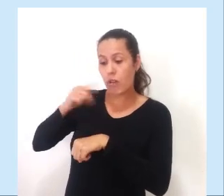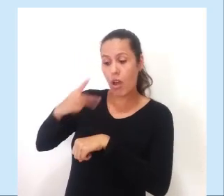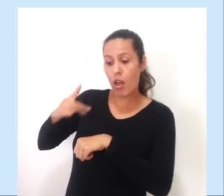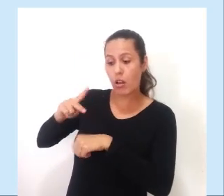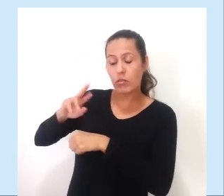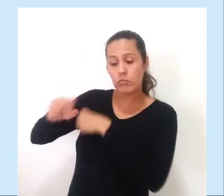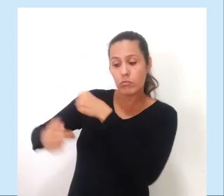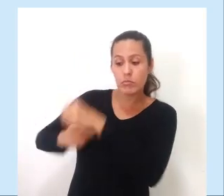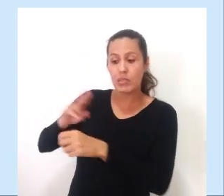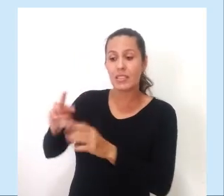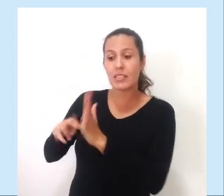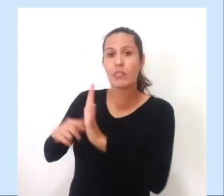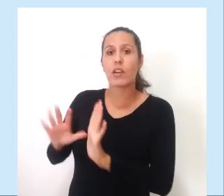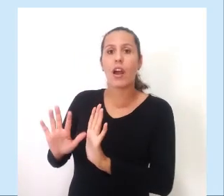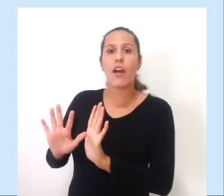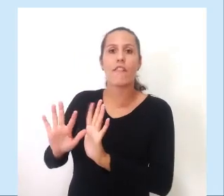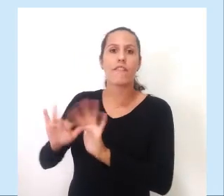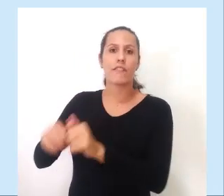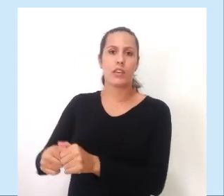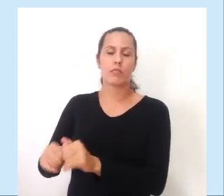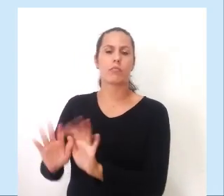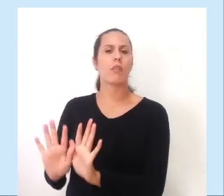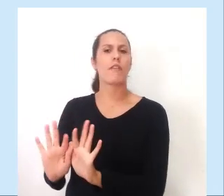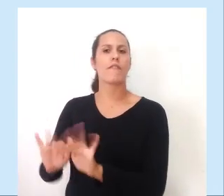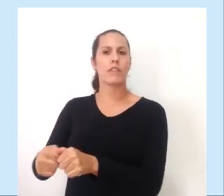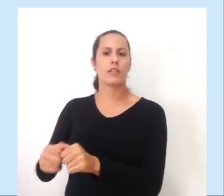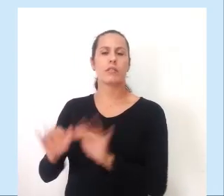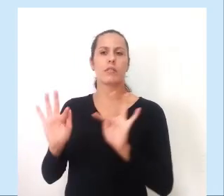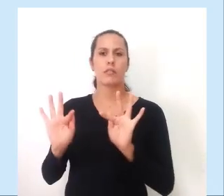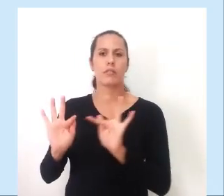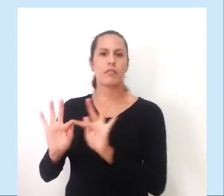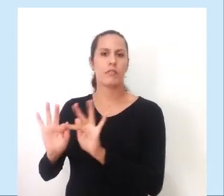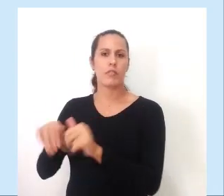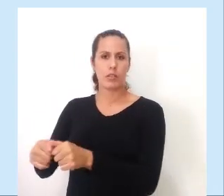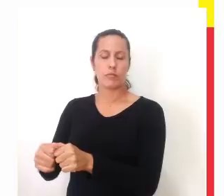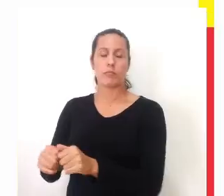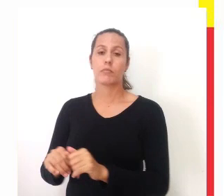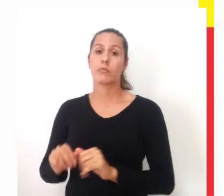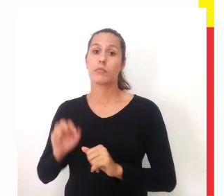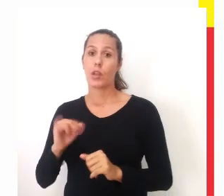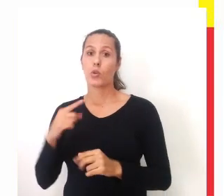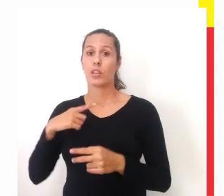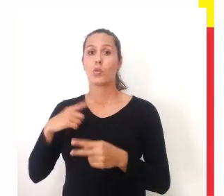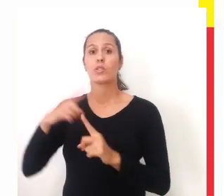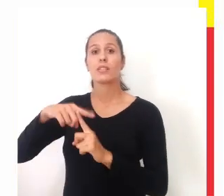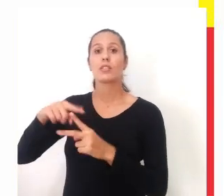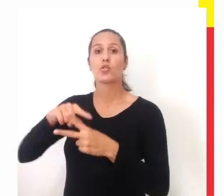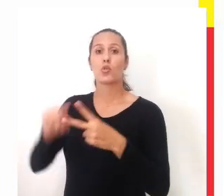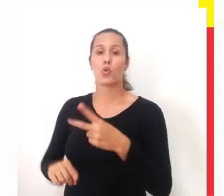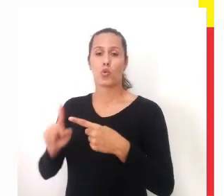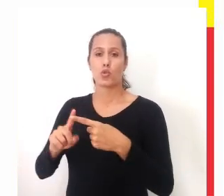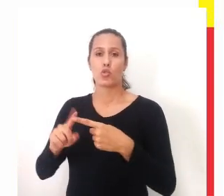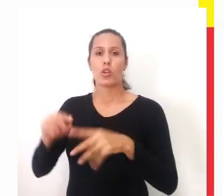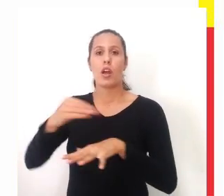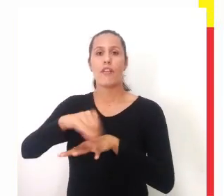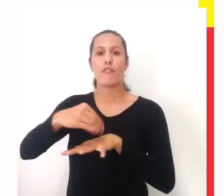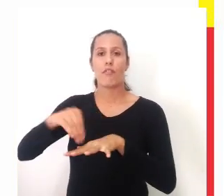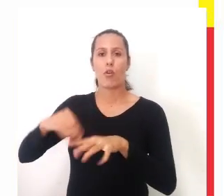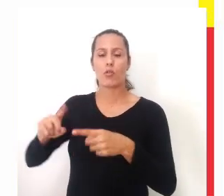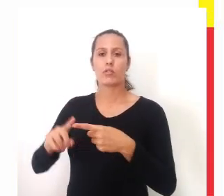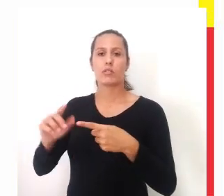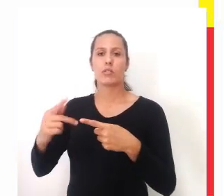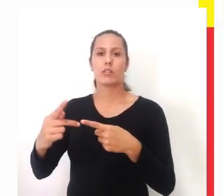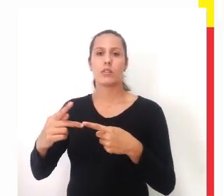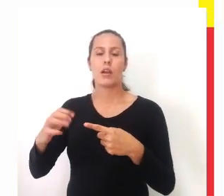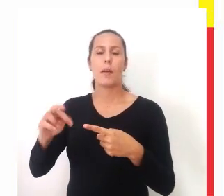renova, significa que tem um fim. E eu tenho duas fontes. Os combustíveis fósseis, Que